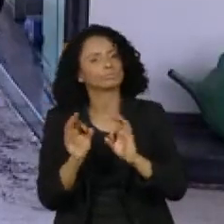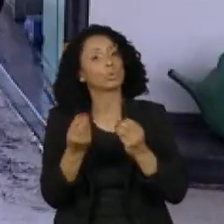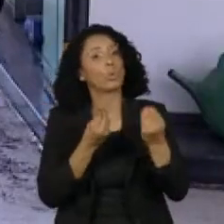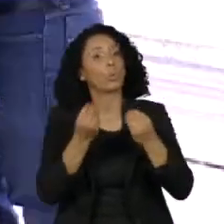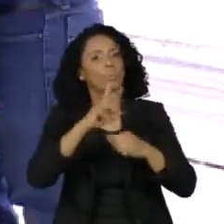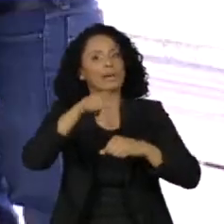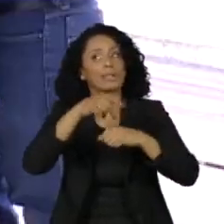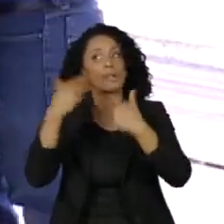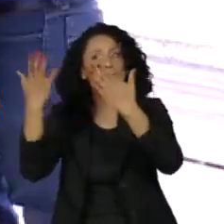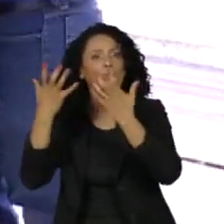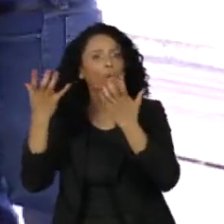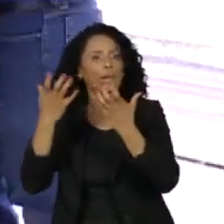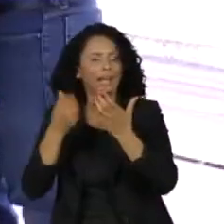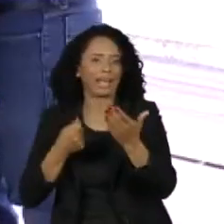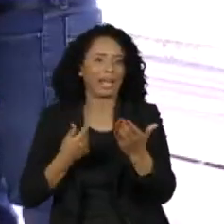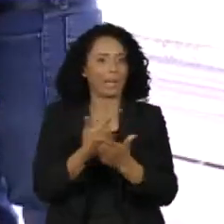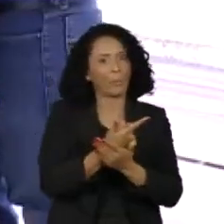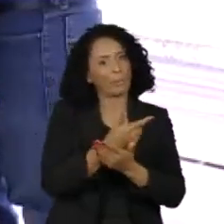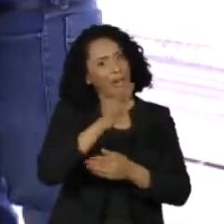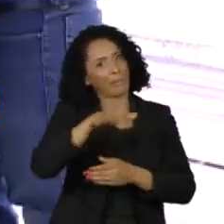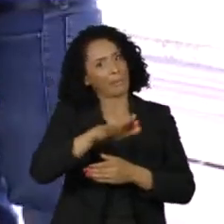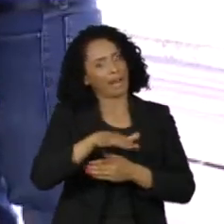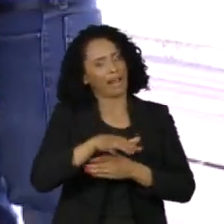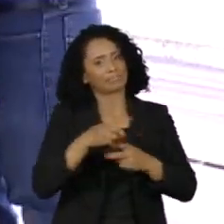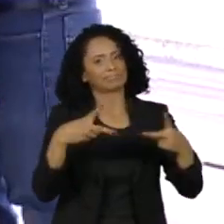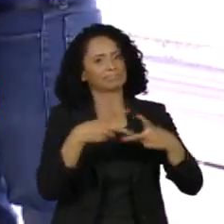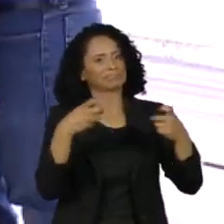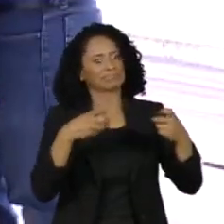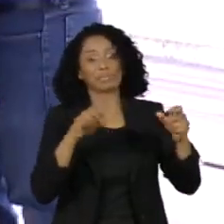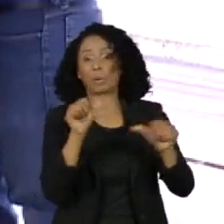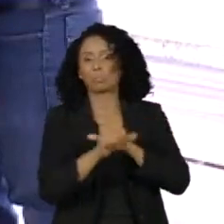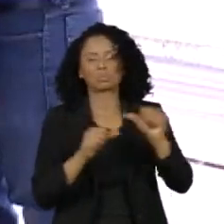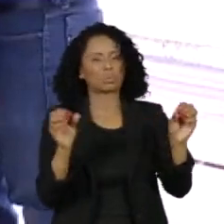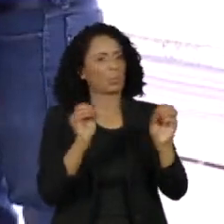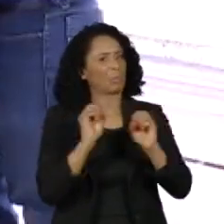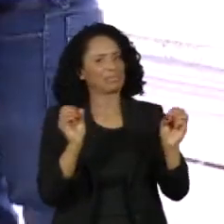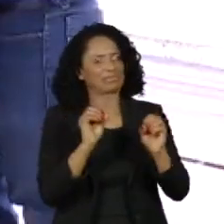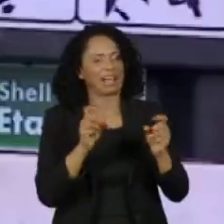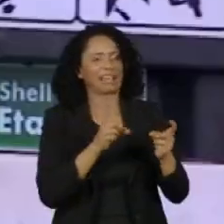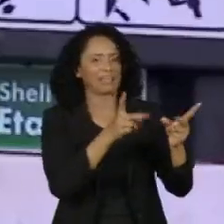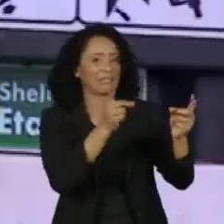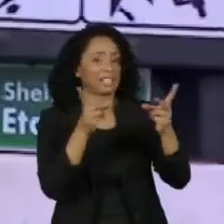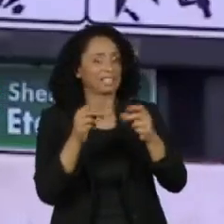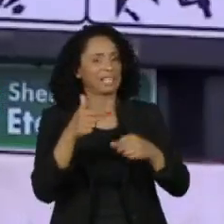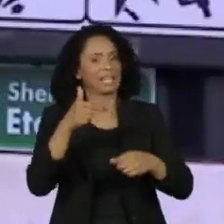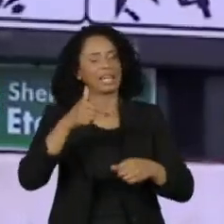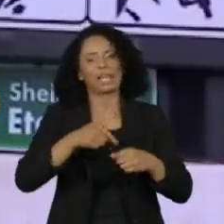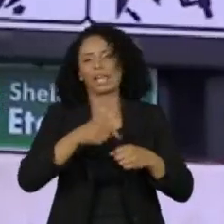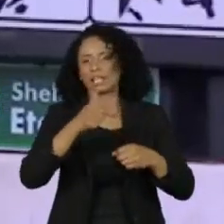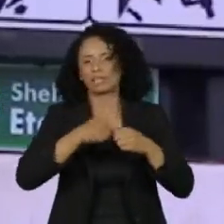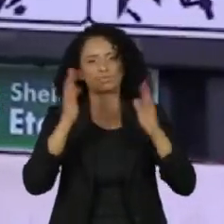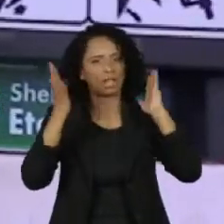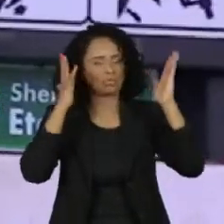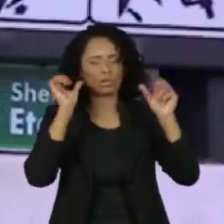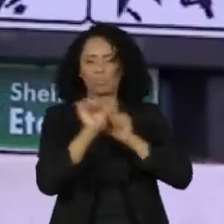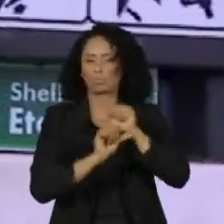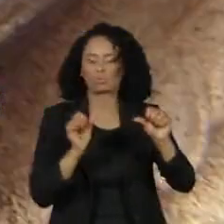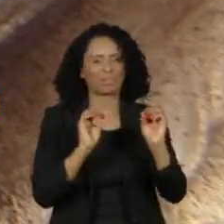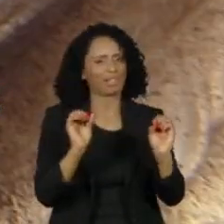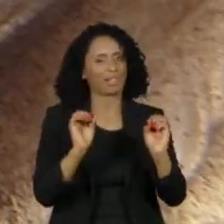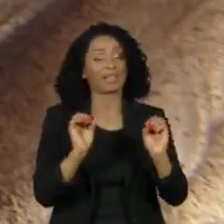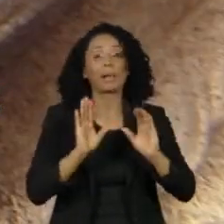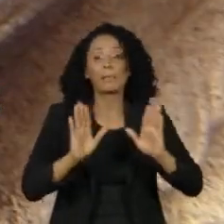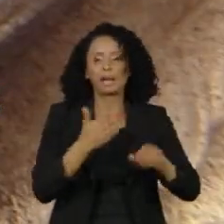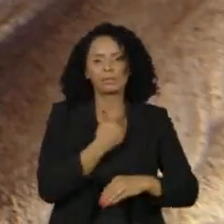de referência a estatal não fez alteração no preço de venda do diesel mas o governo também